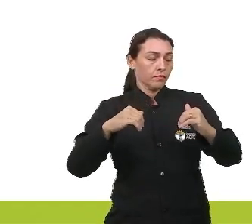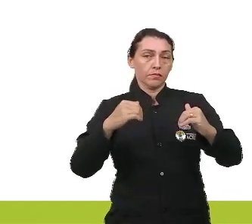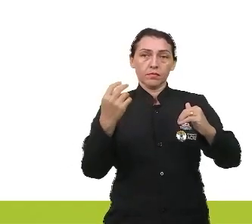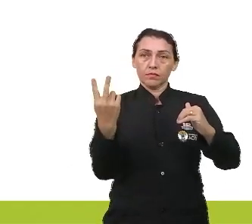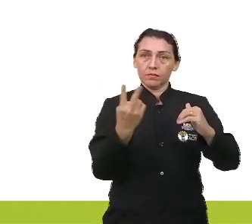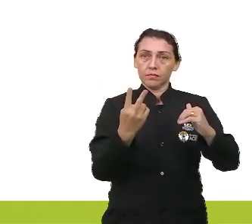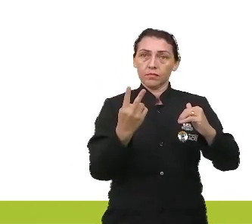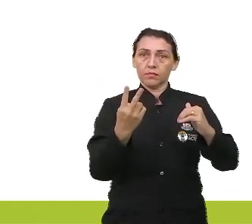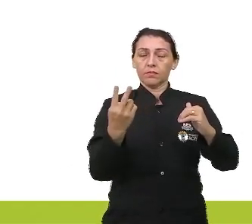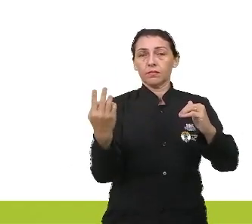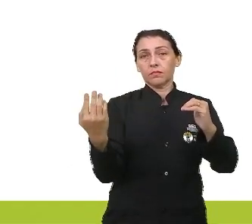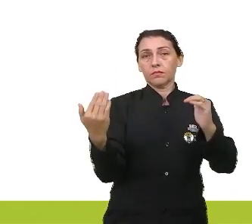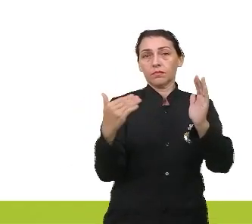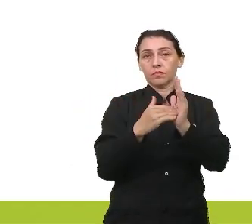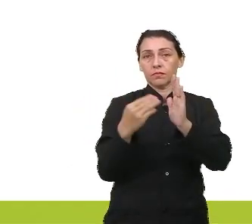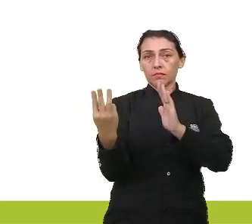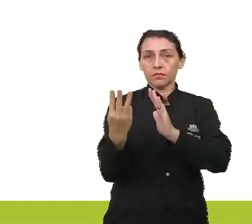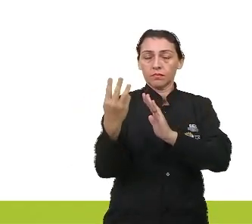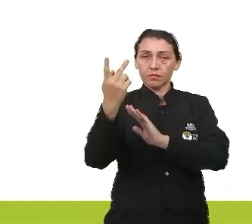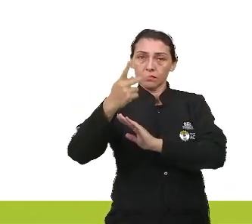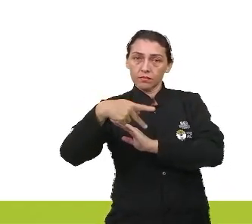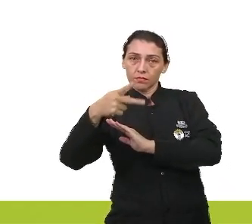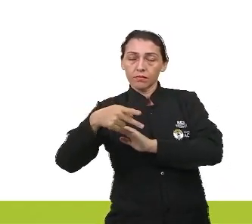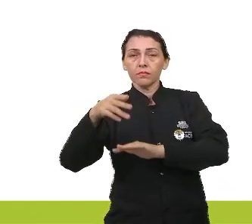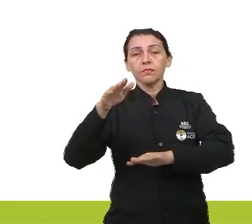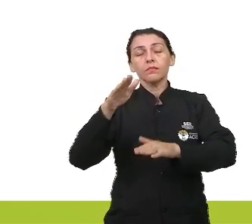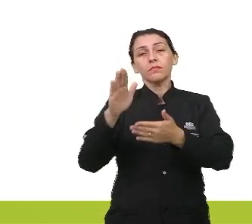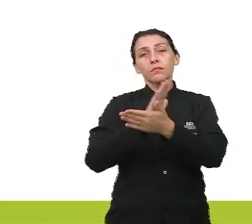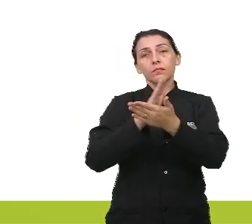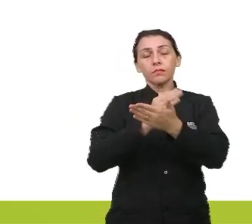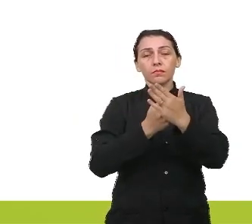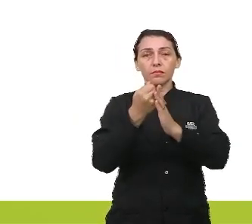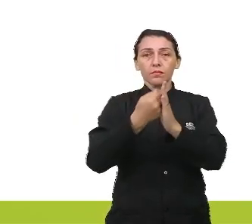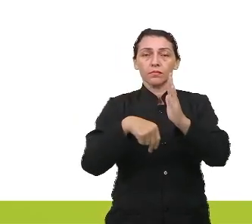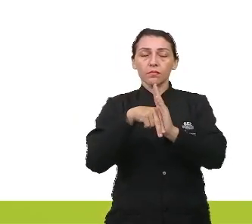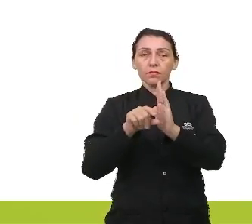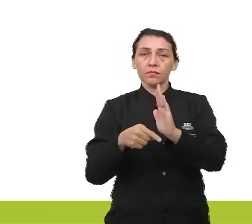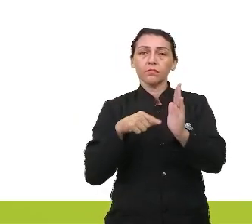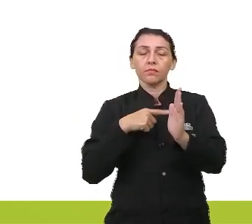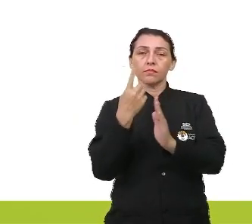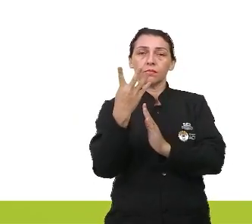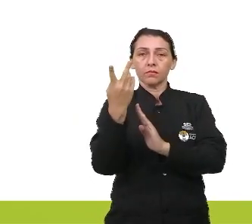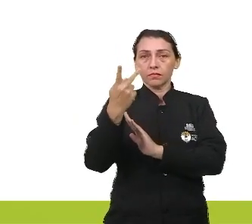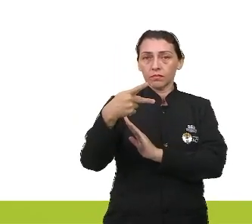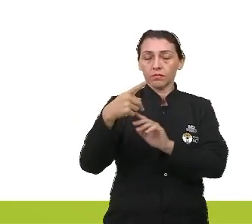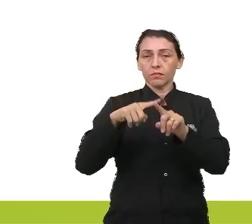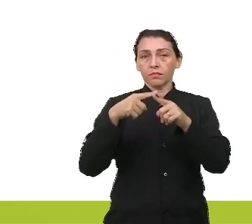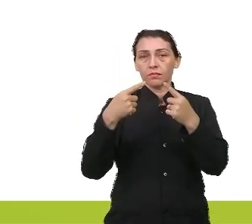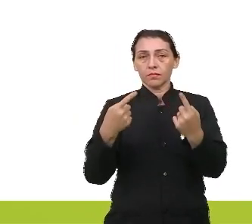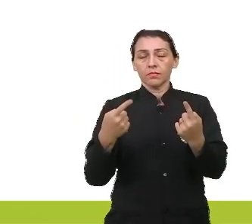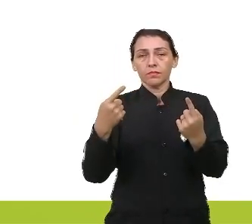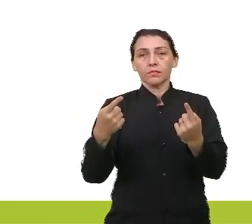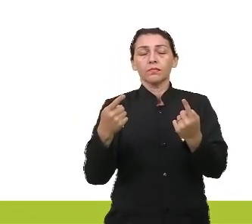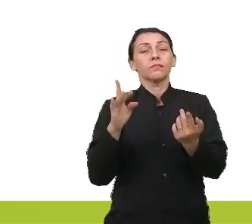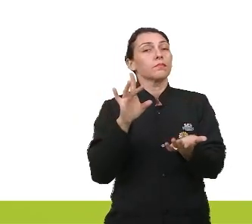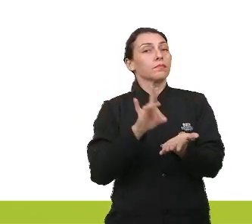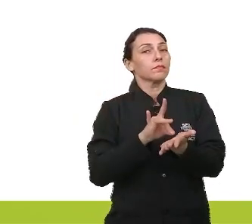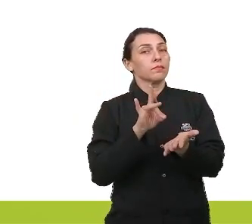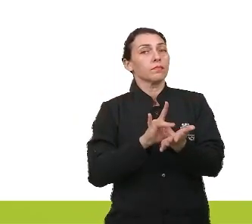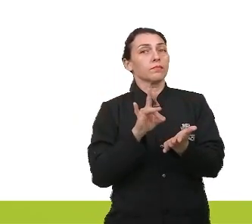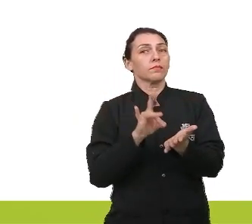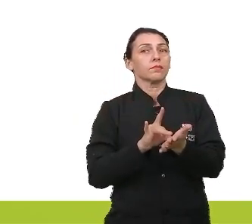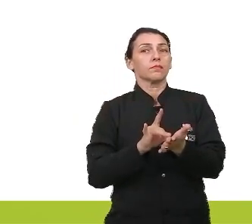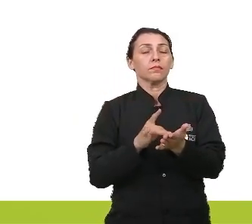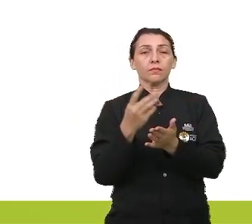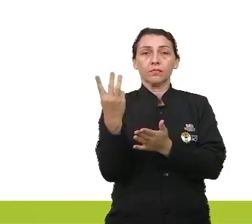entre 2 a 3 períodos, né? Algumas redações de nota 1000 têm 4 períodos, mas a predominância mesmo,